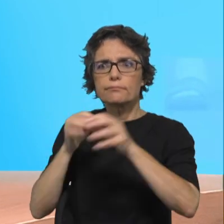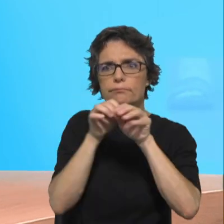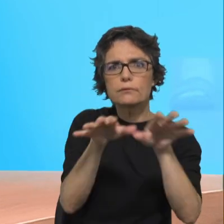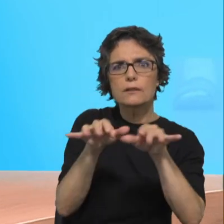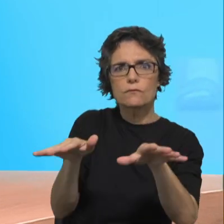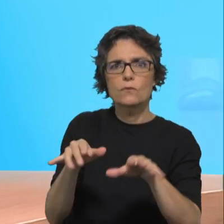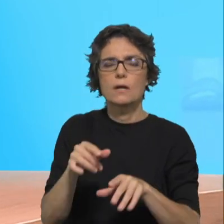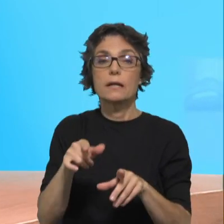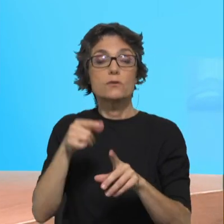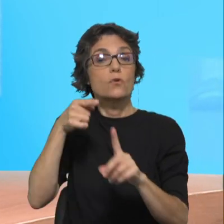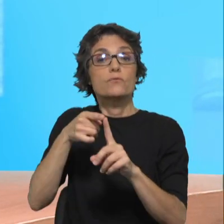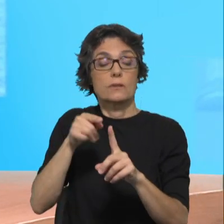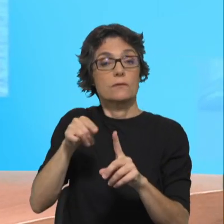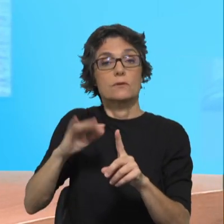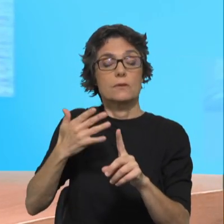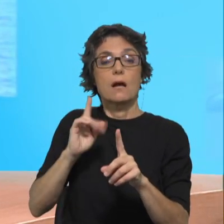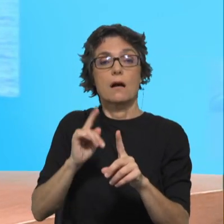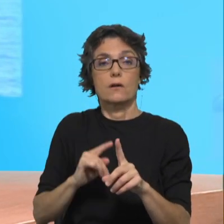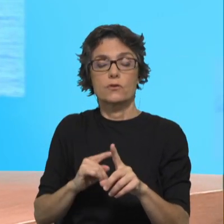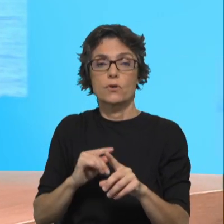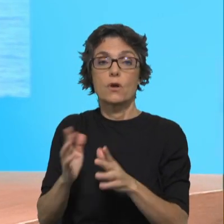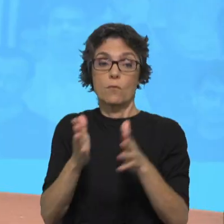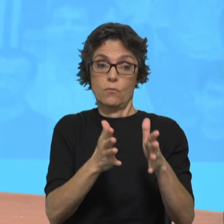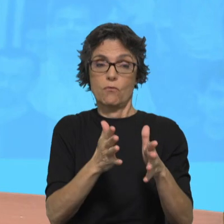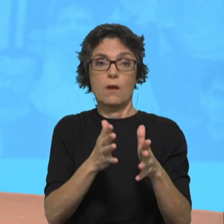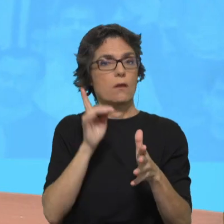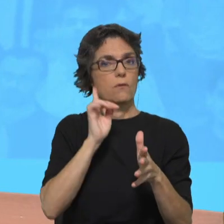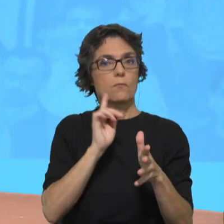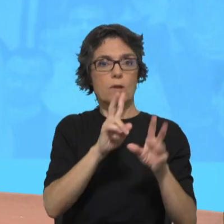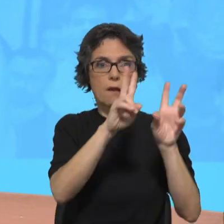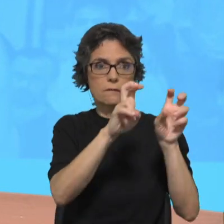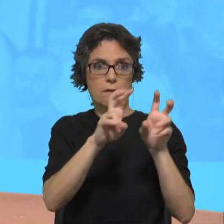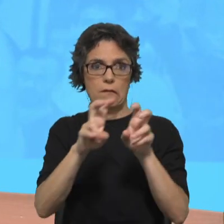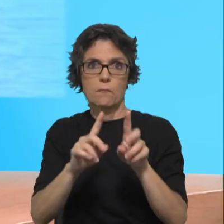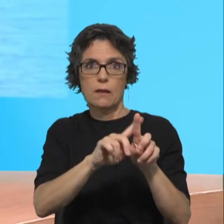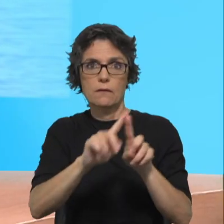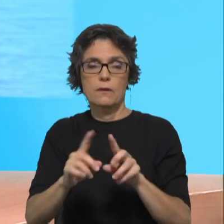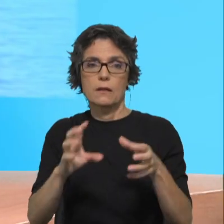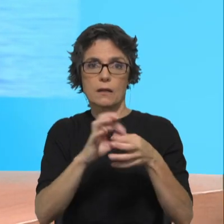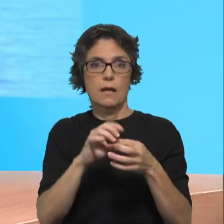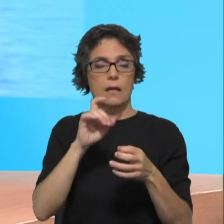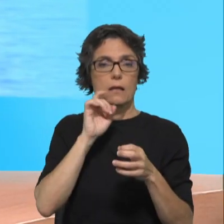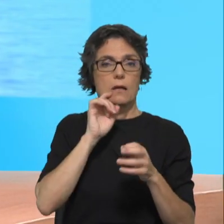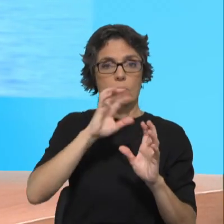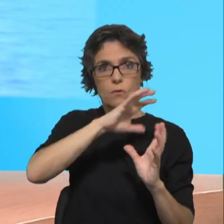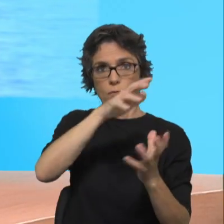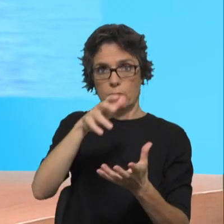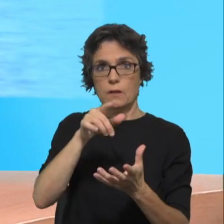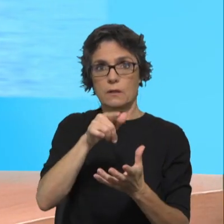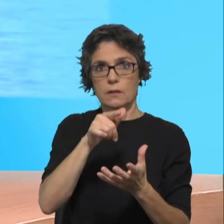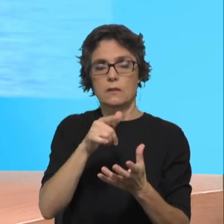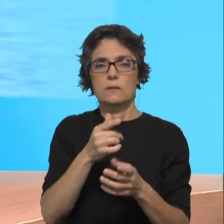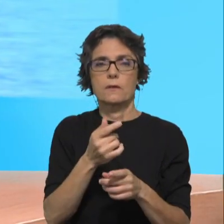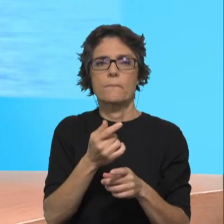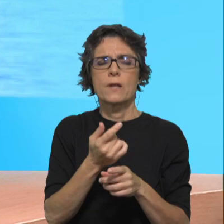seja, ter bem presente a importância de todas as temáticas ligadas à ecologia integral, que não seja simplesmente uma questão de moda, que não